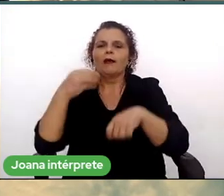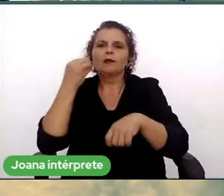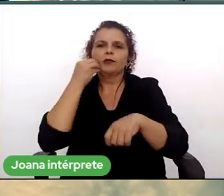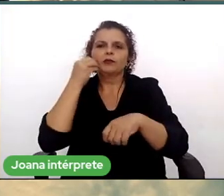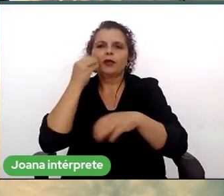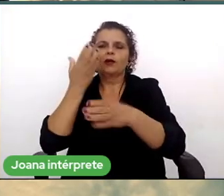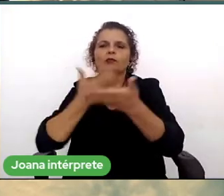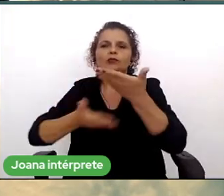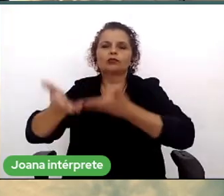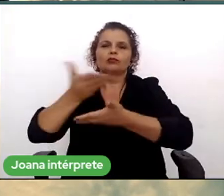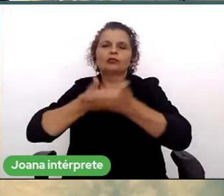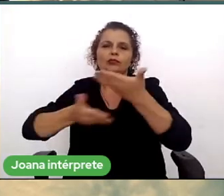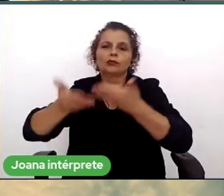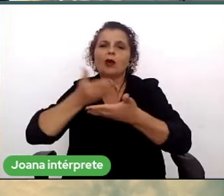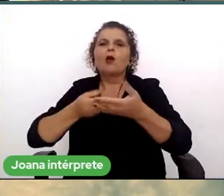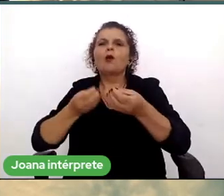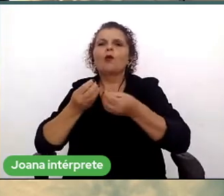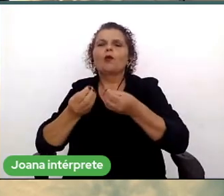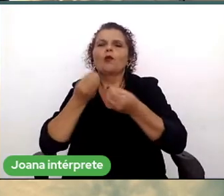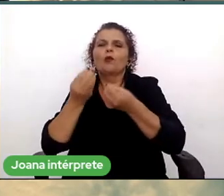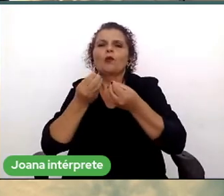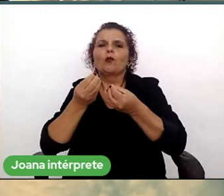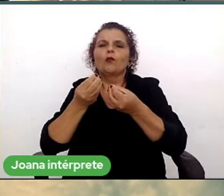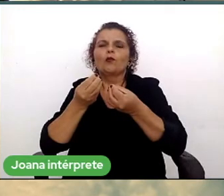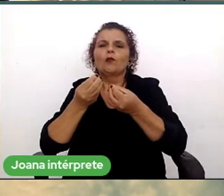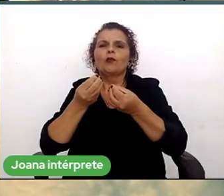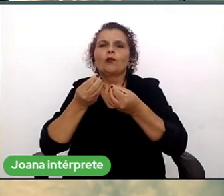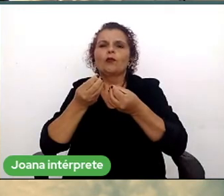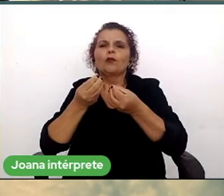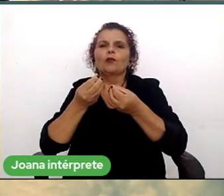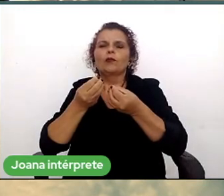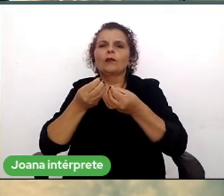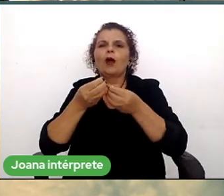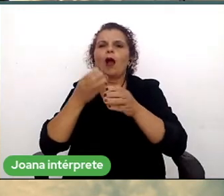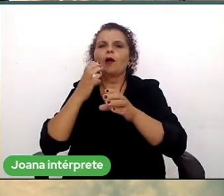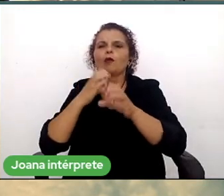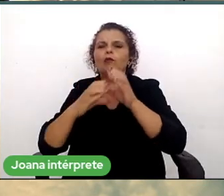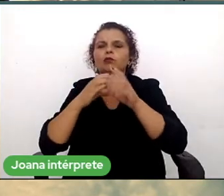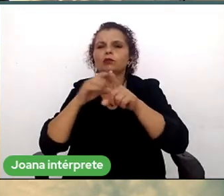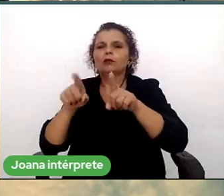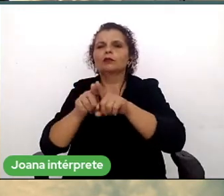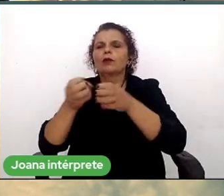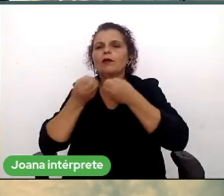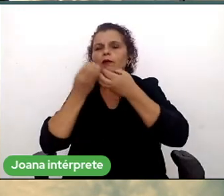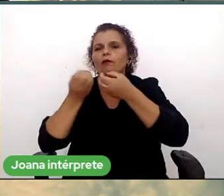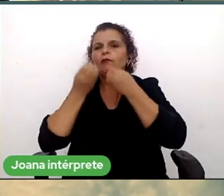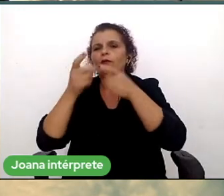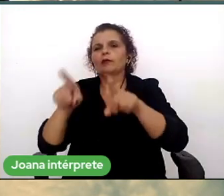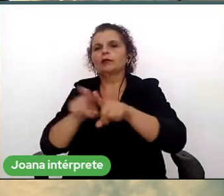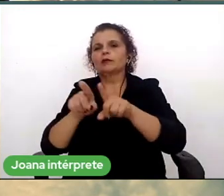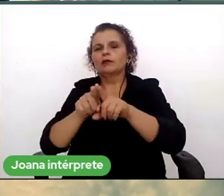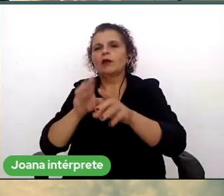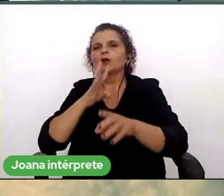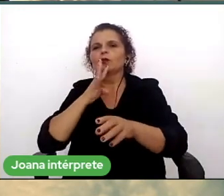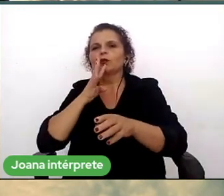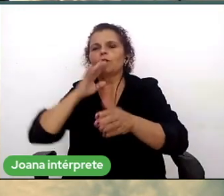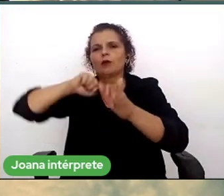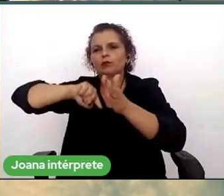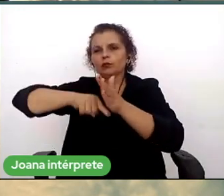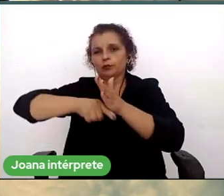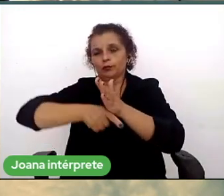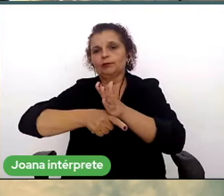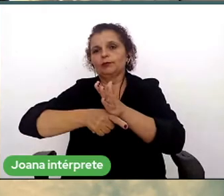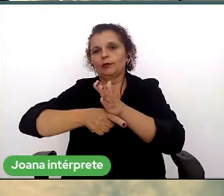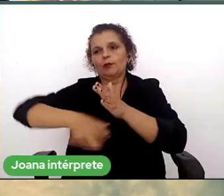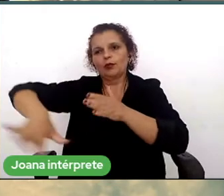uma conversa a como que a gente consegue compartilhar essas informações e tem-se conhecimento de uma forma